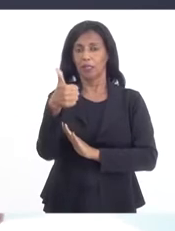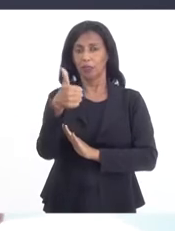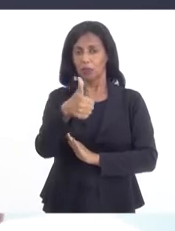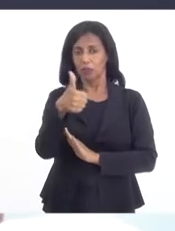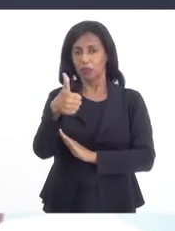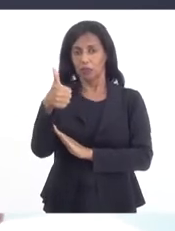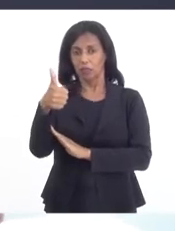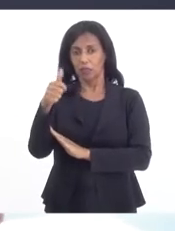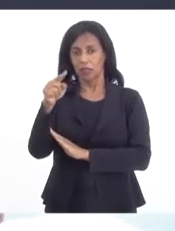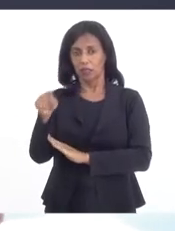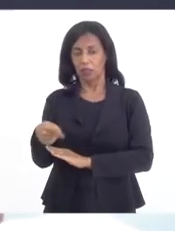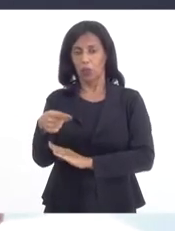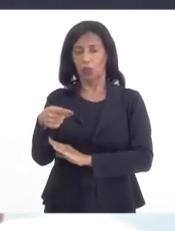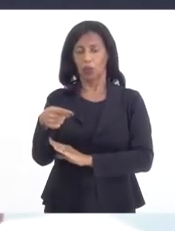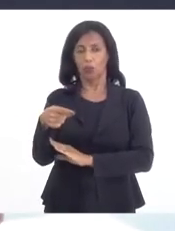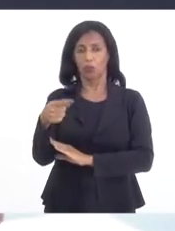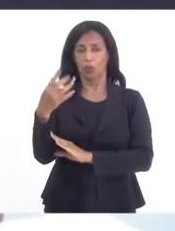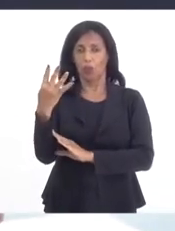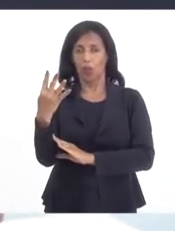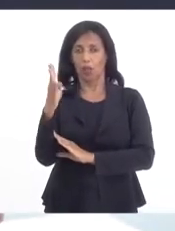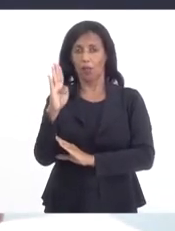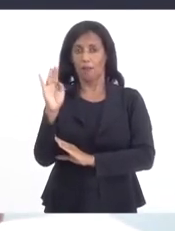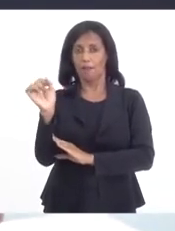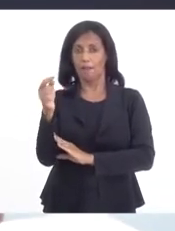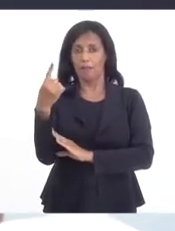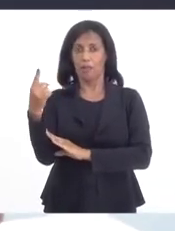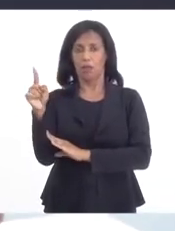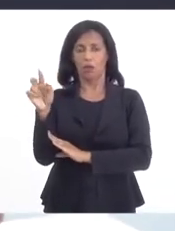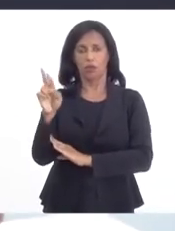bilhões de reais,